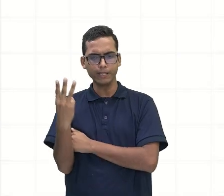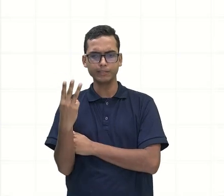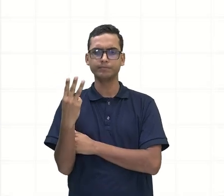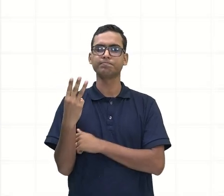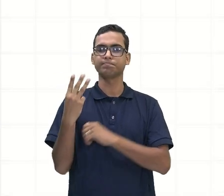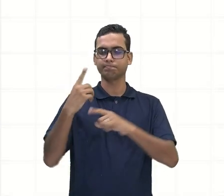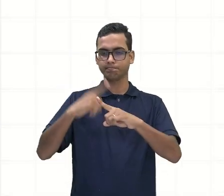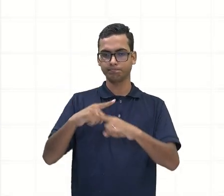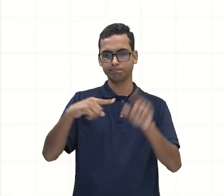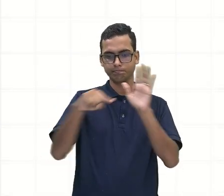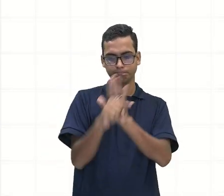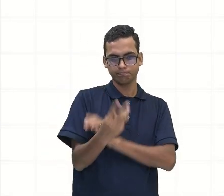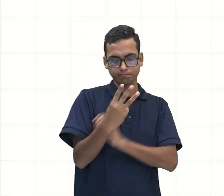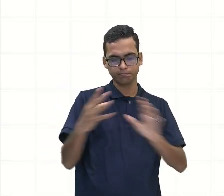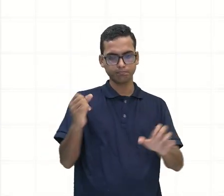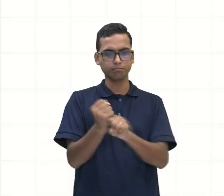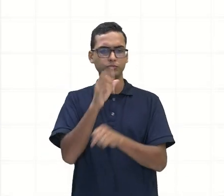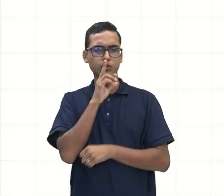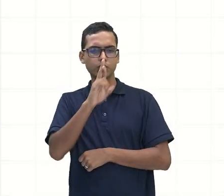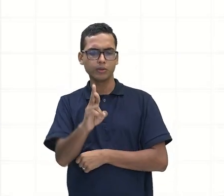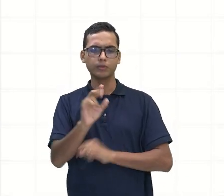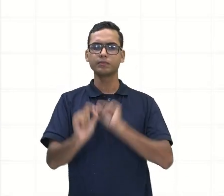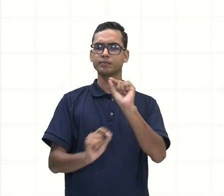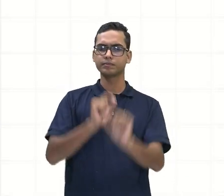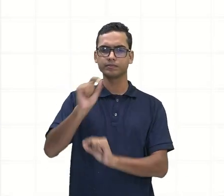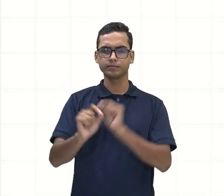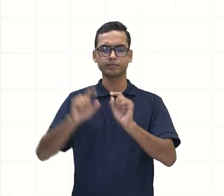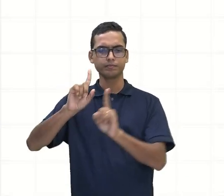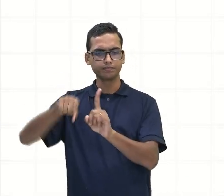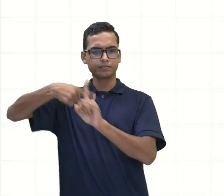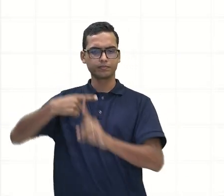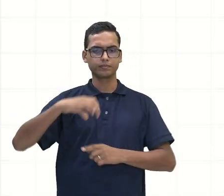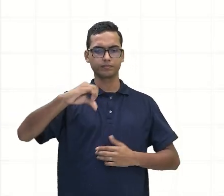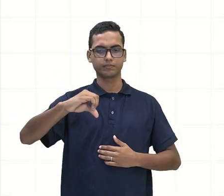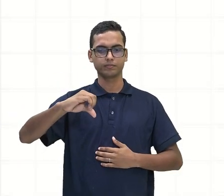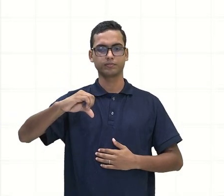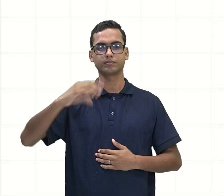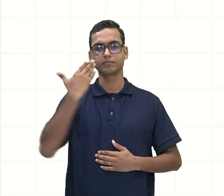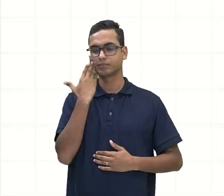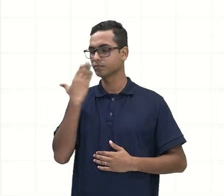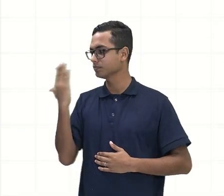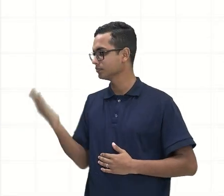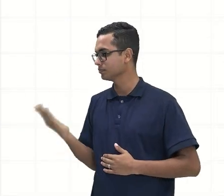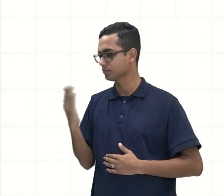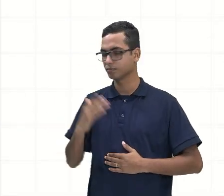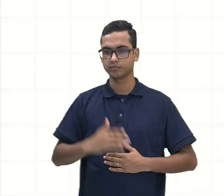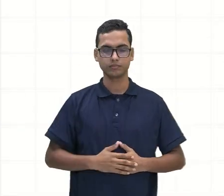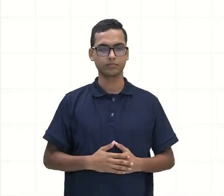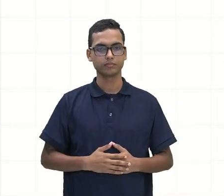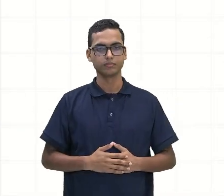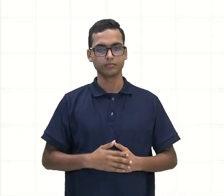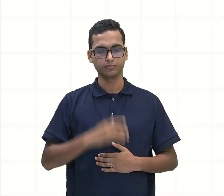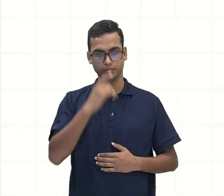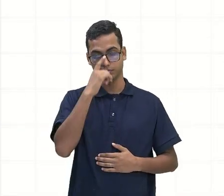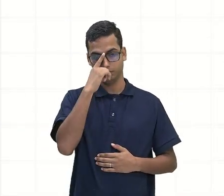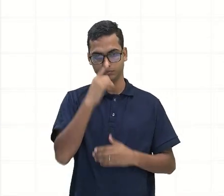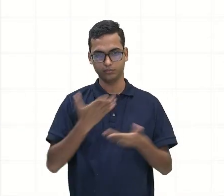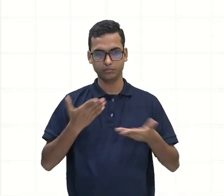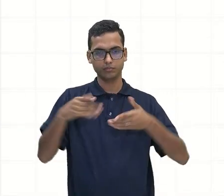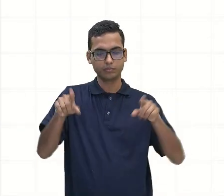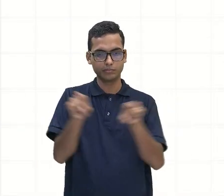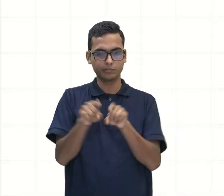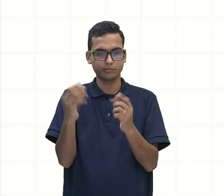vezes menos 3 é igual a mais 9. Por quê? Sinais iguais, né? Eu vou,